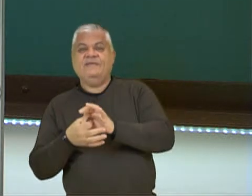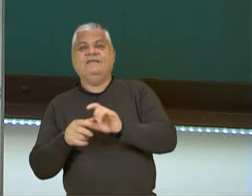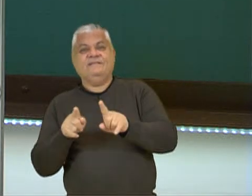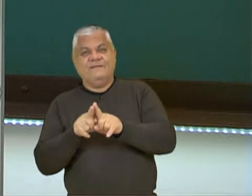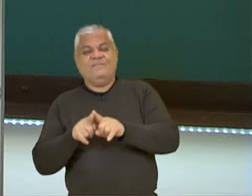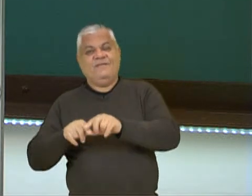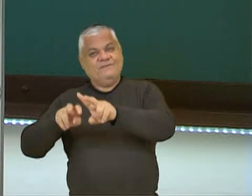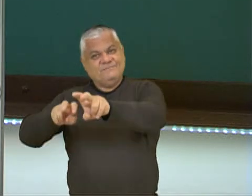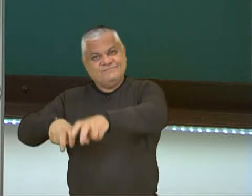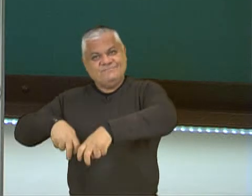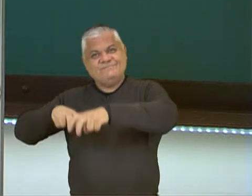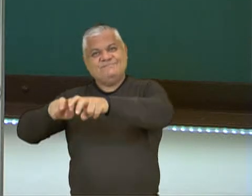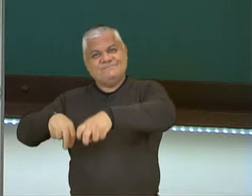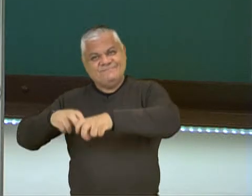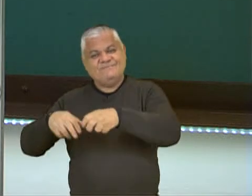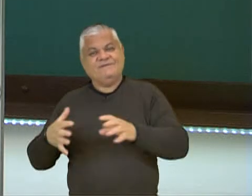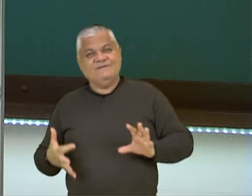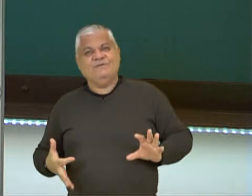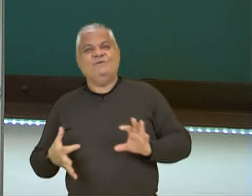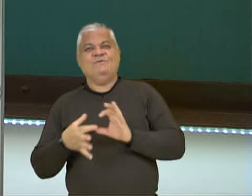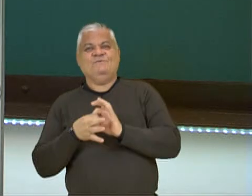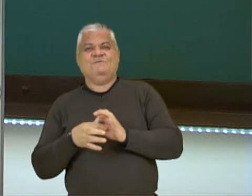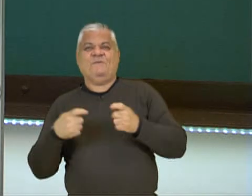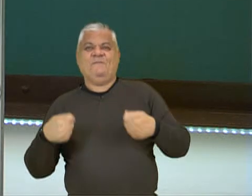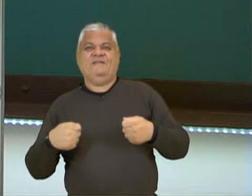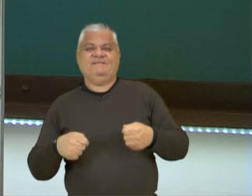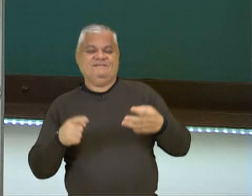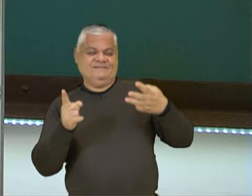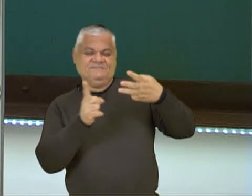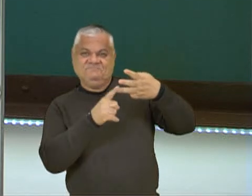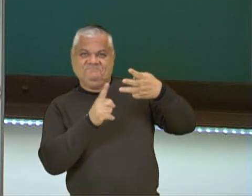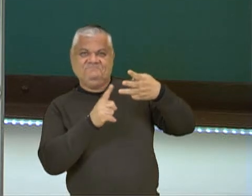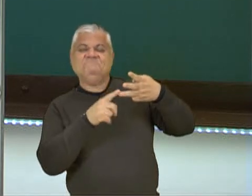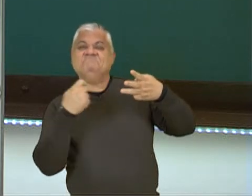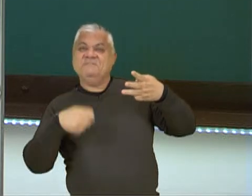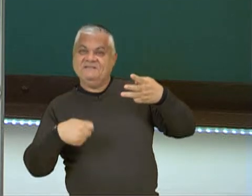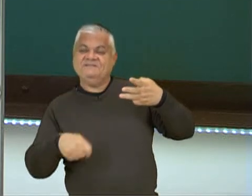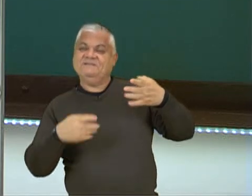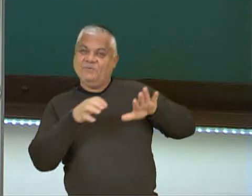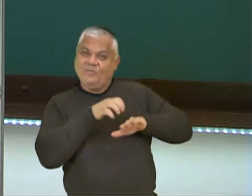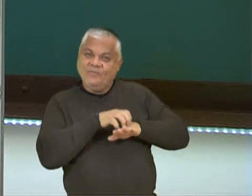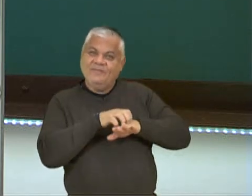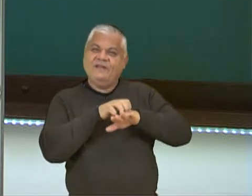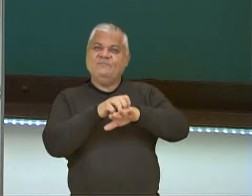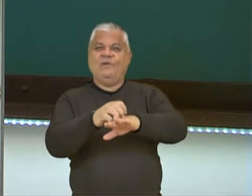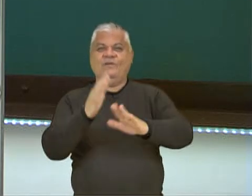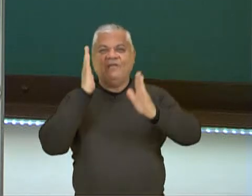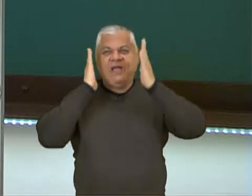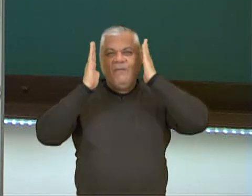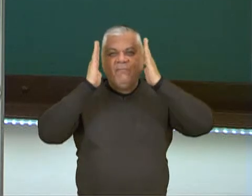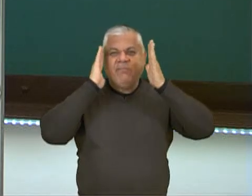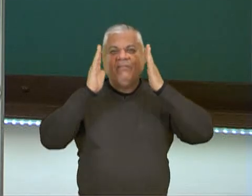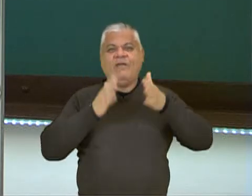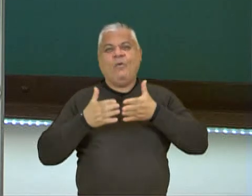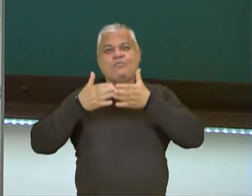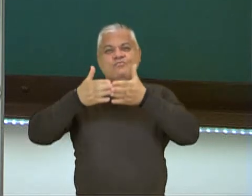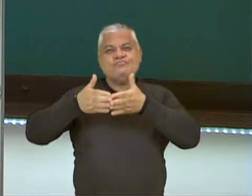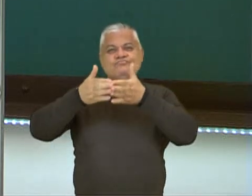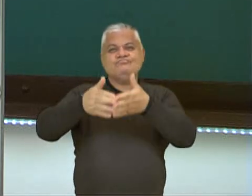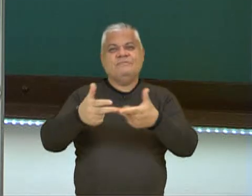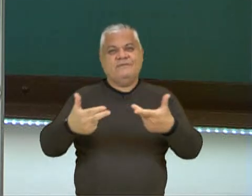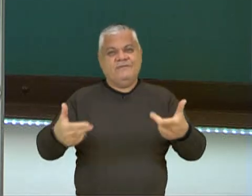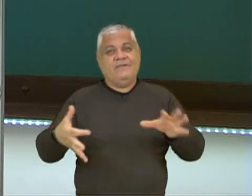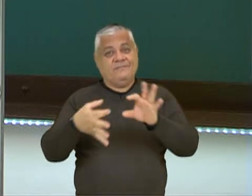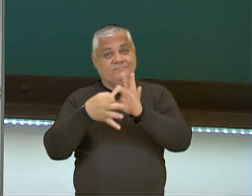mas o agronegócio também necessita do transporte ali, ou seja, faz parte do agronegócio também o setor